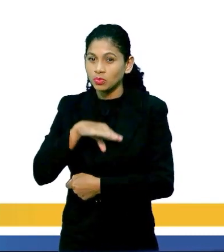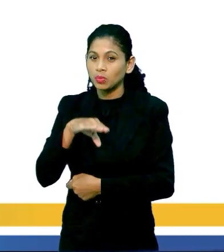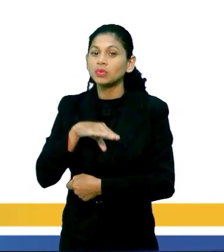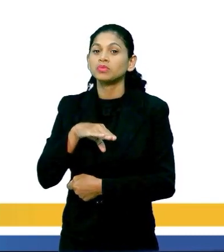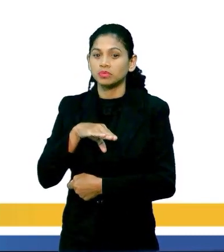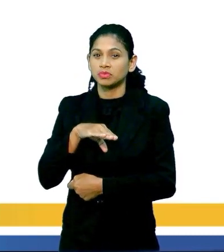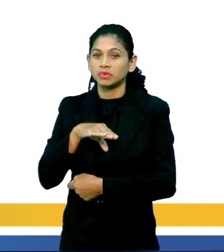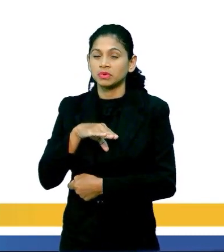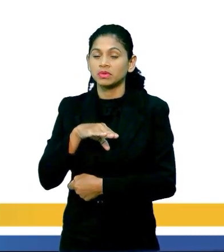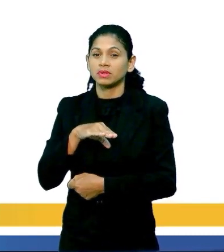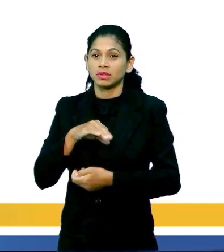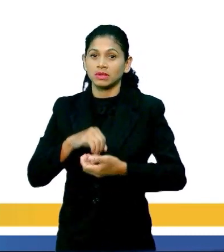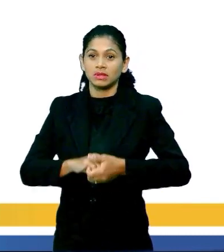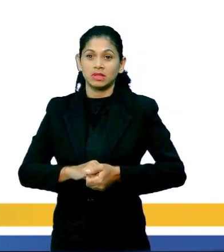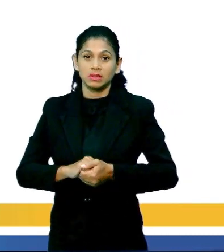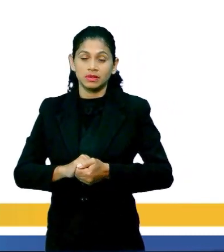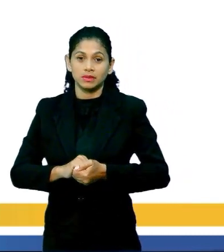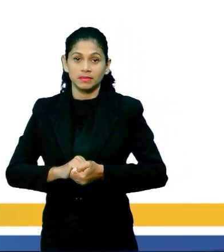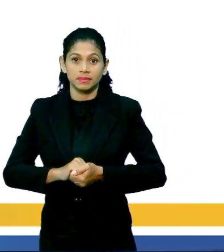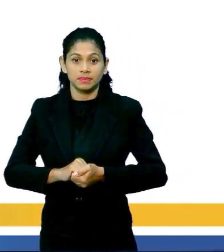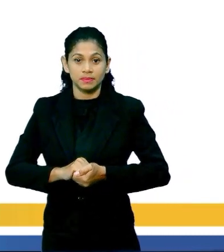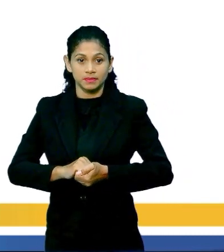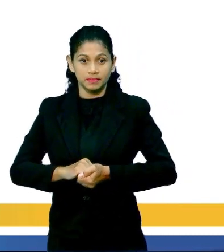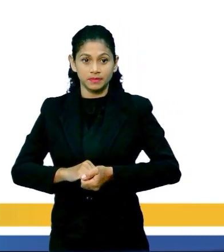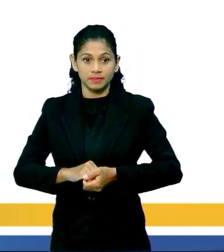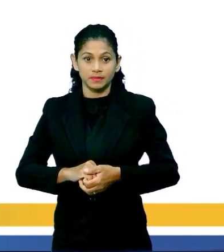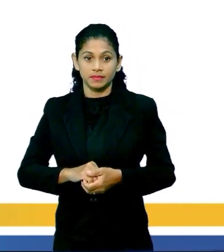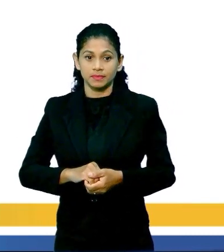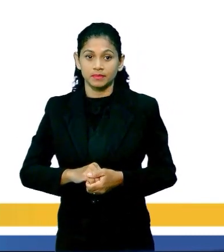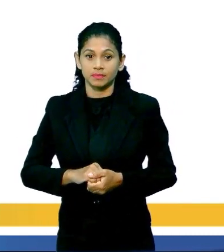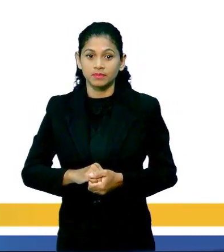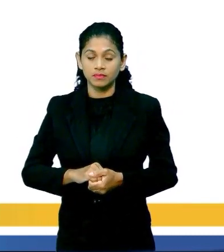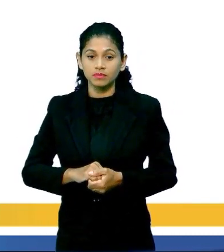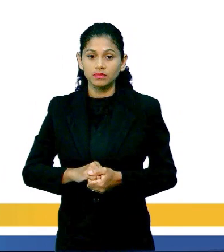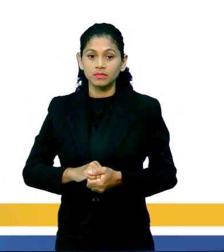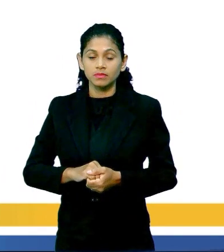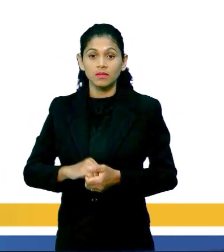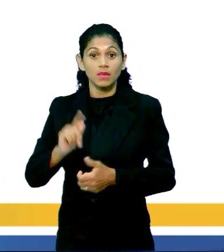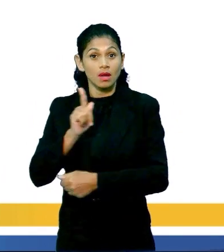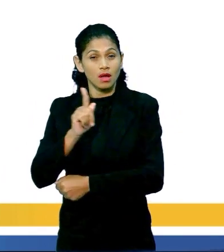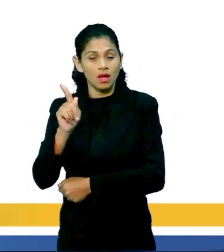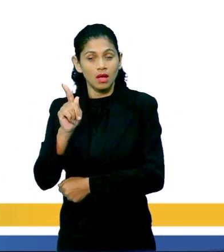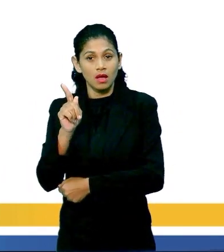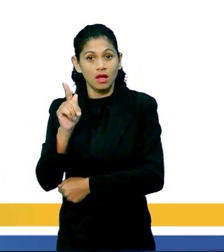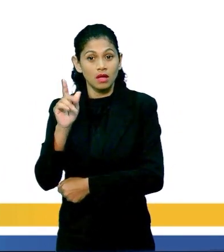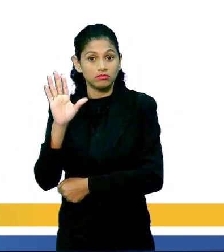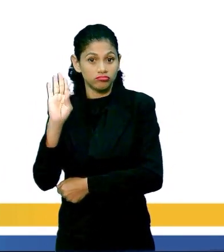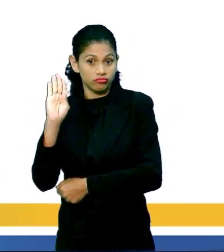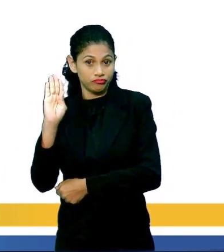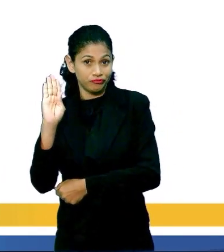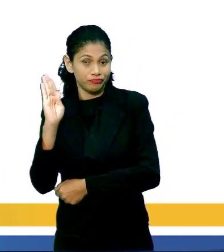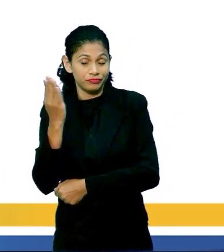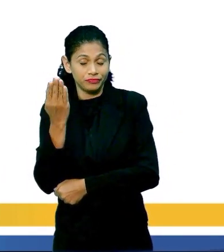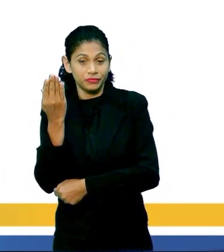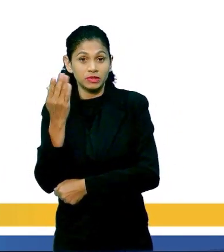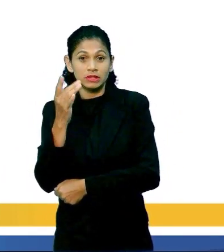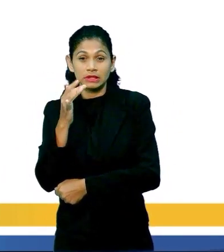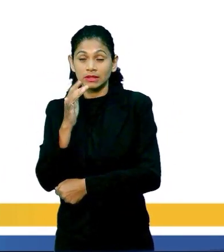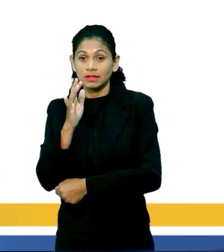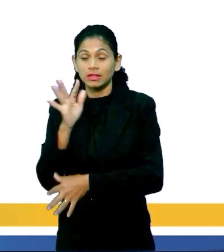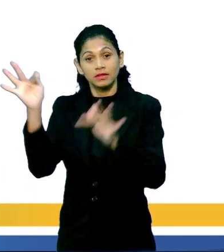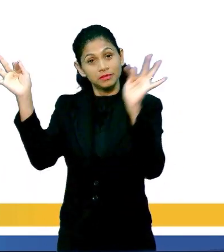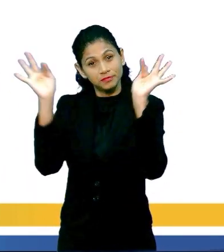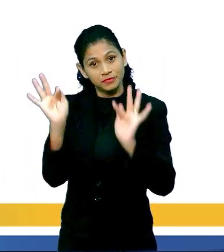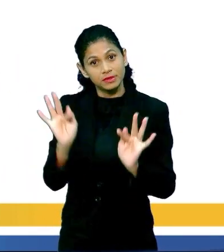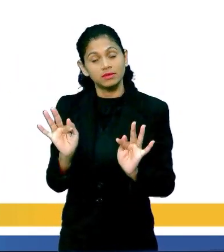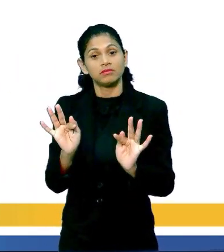é escrita. She pretended to be happy. Ela fingiu estar feliz. Então, nós